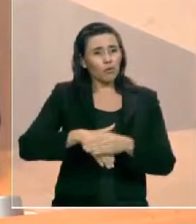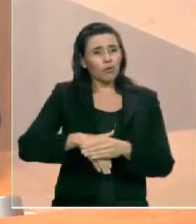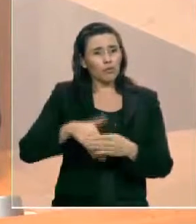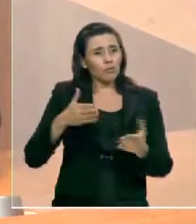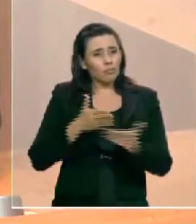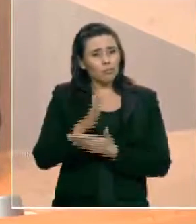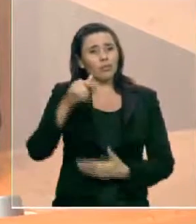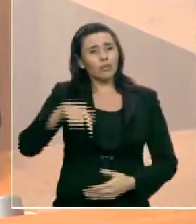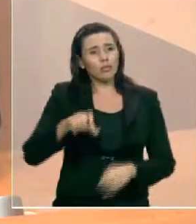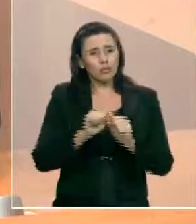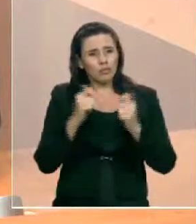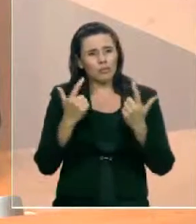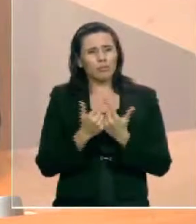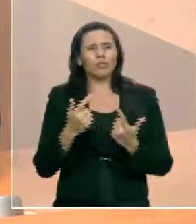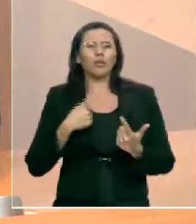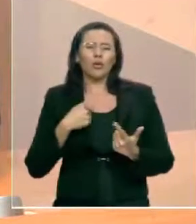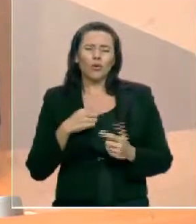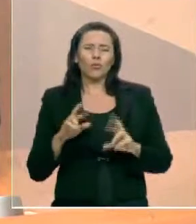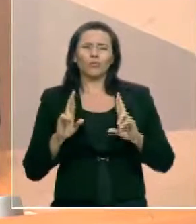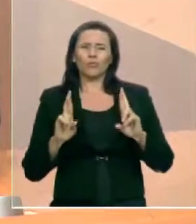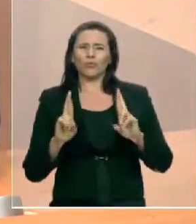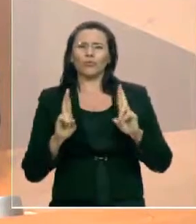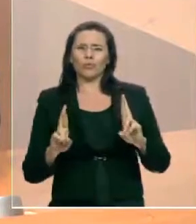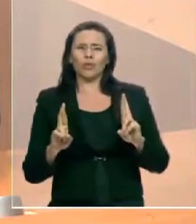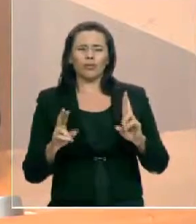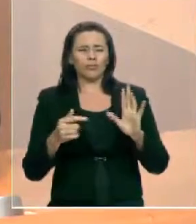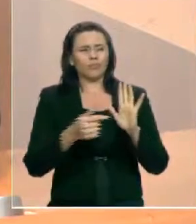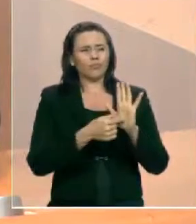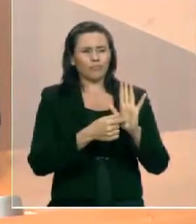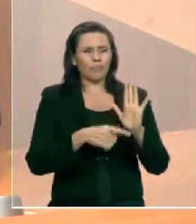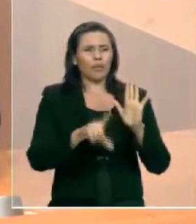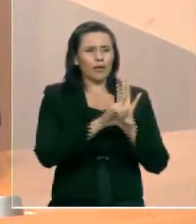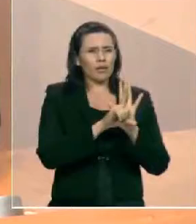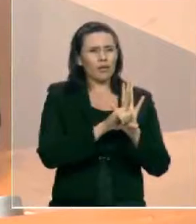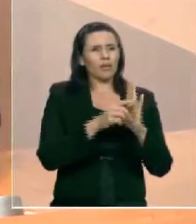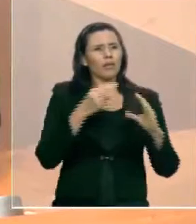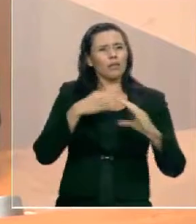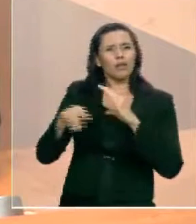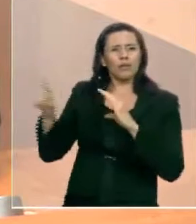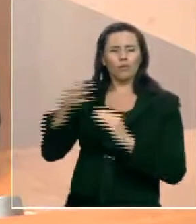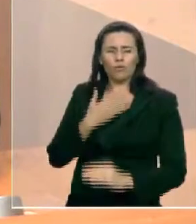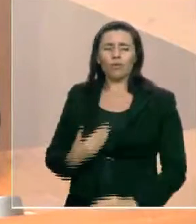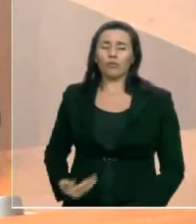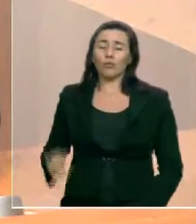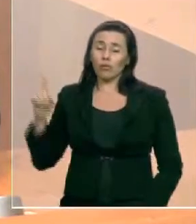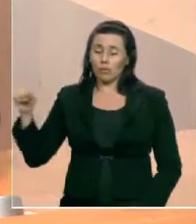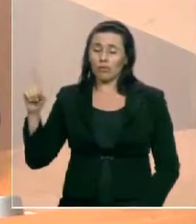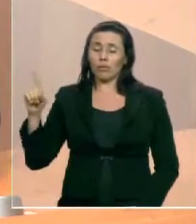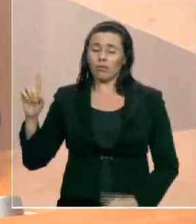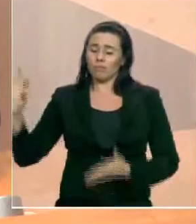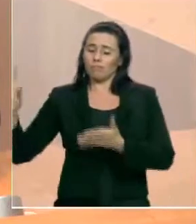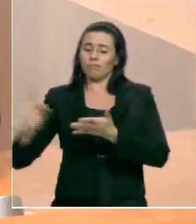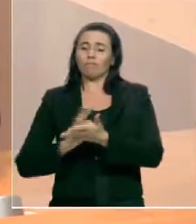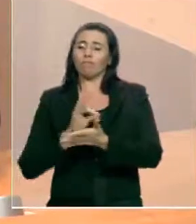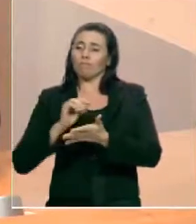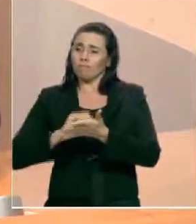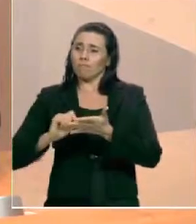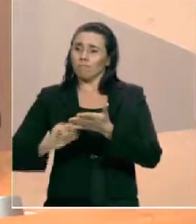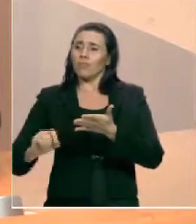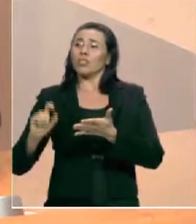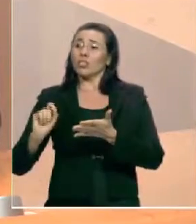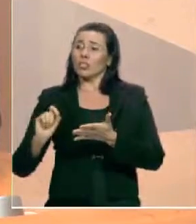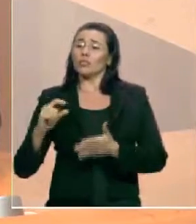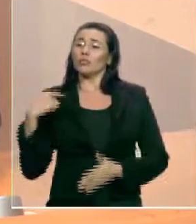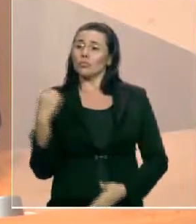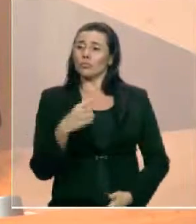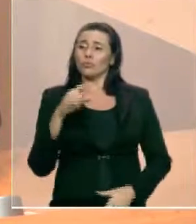essa lei possa ser sancionada pelo governador e possa ser colocado em prática. Vimos